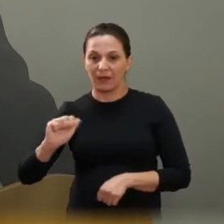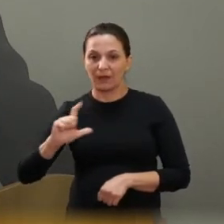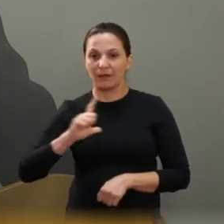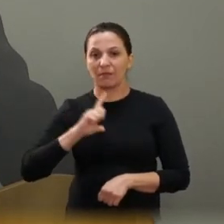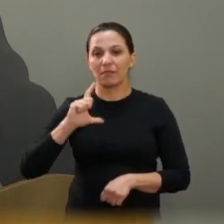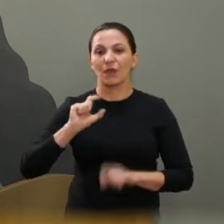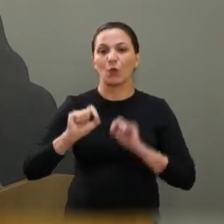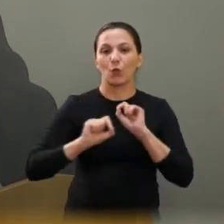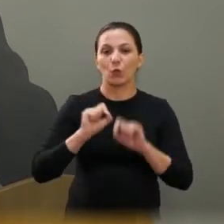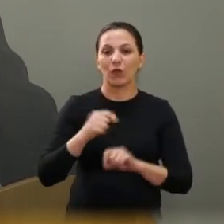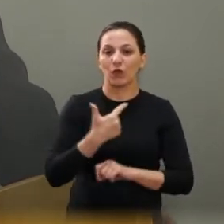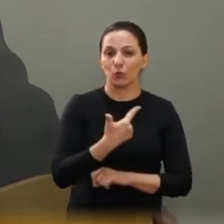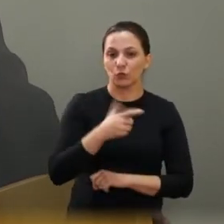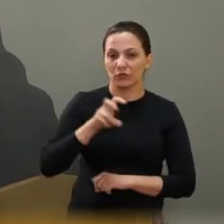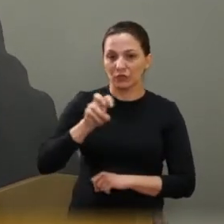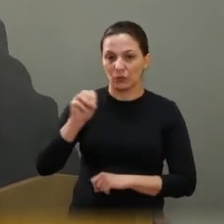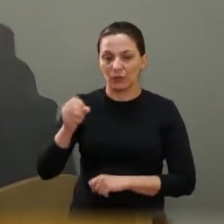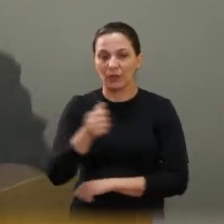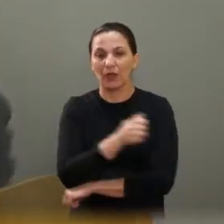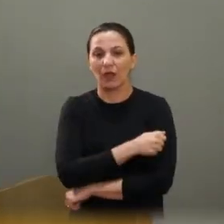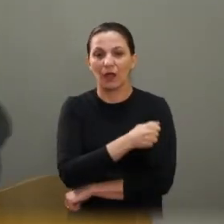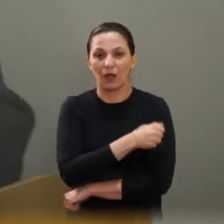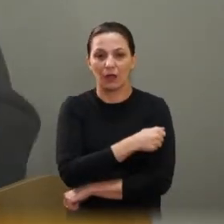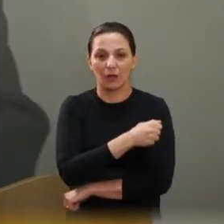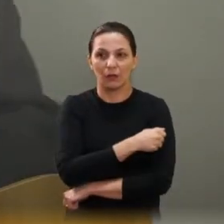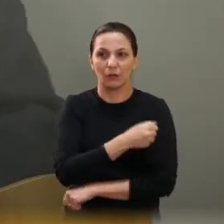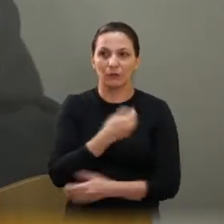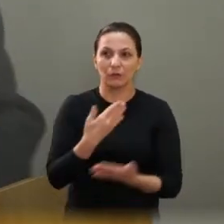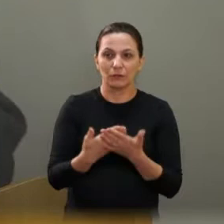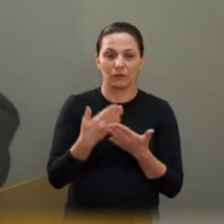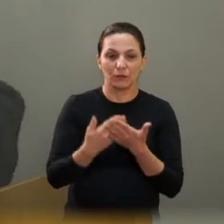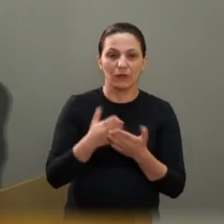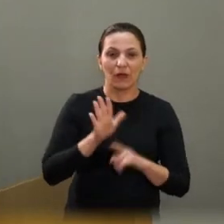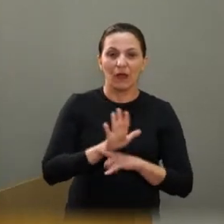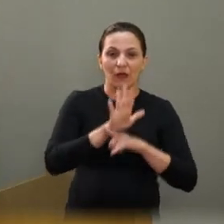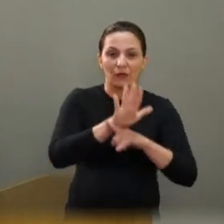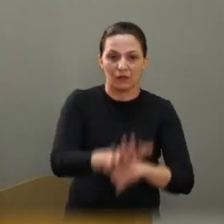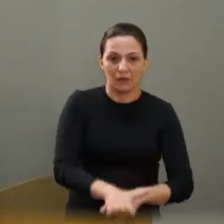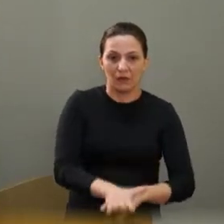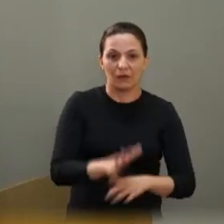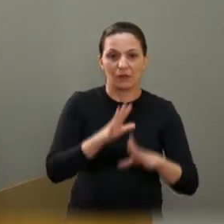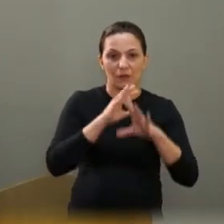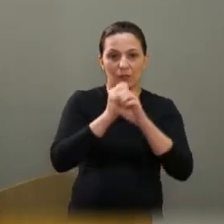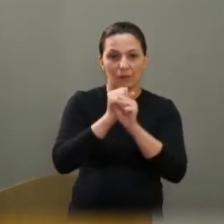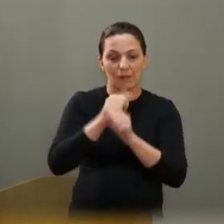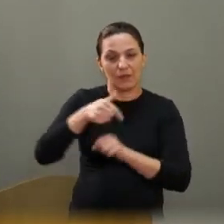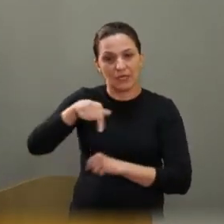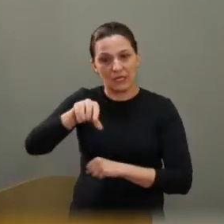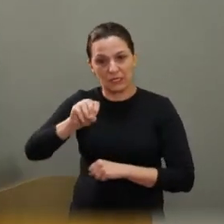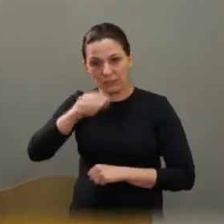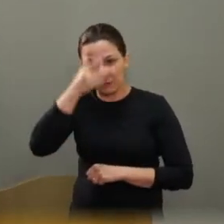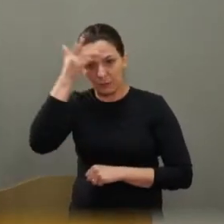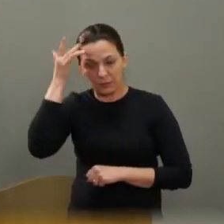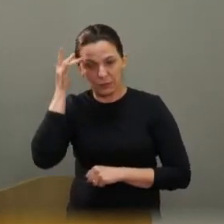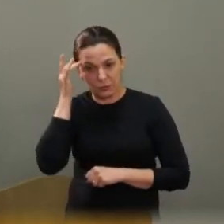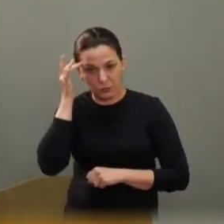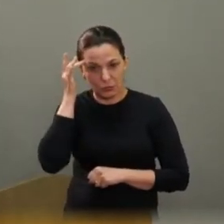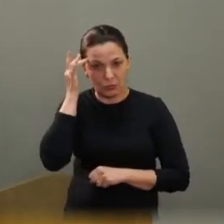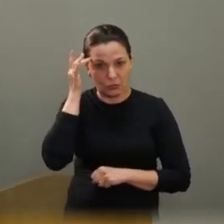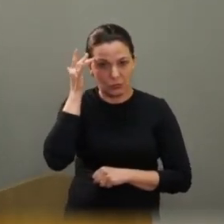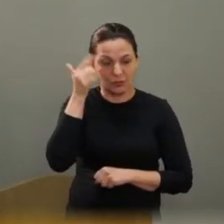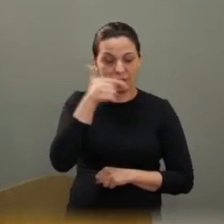onde tivemos 250 alunos sem profissionais para atender praticamente 700 pessoas com certeza ajuda o